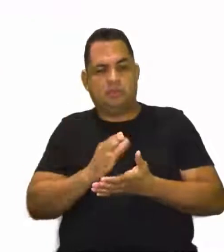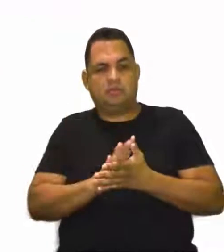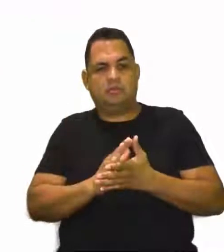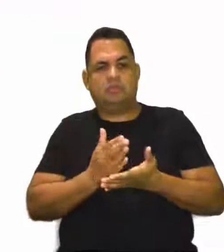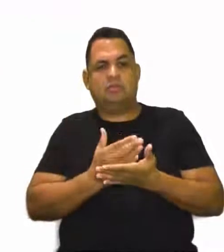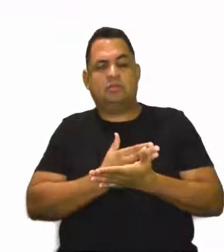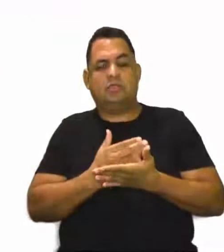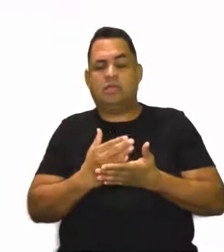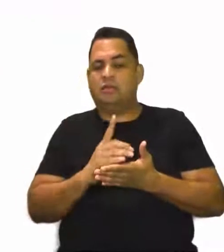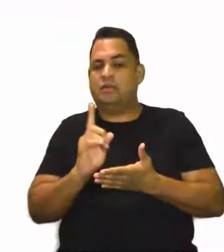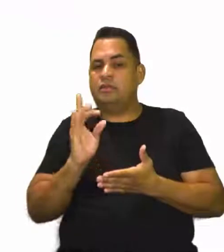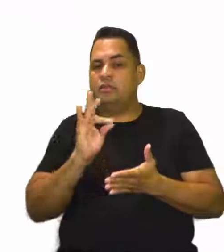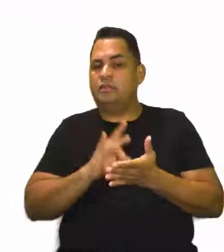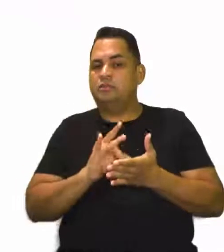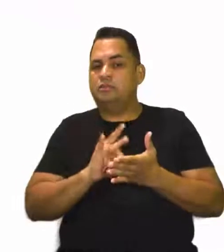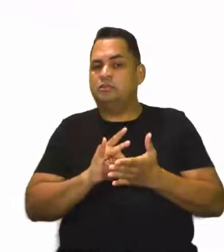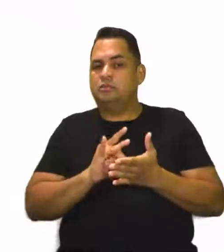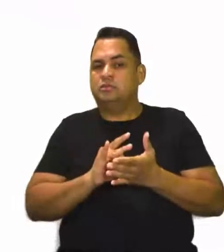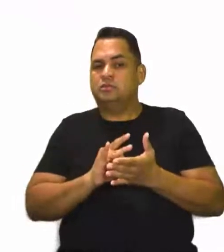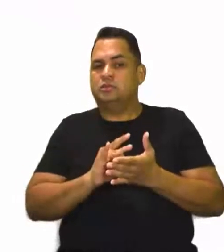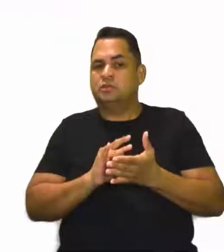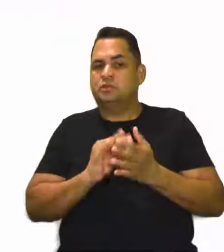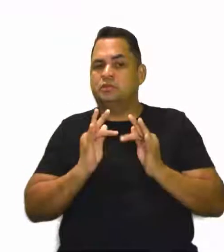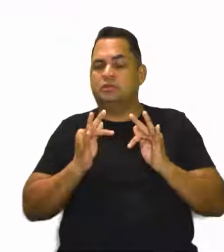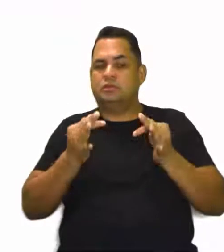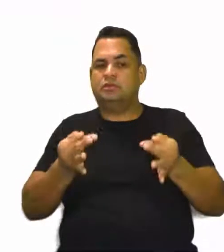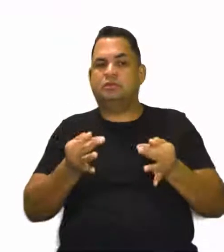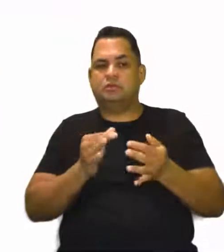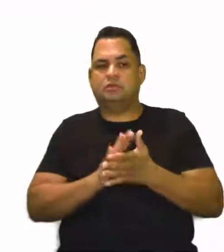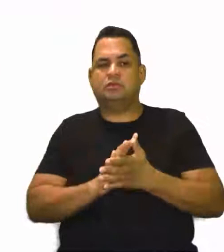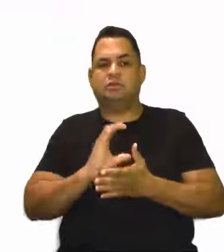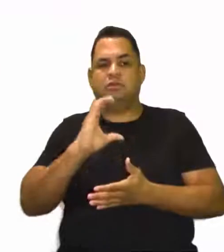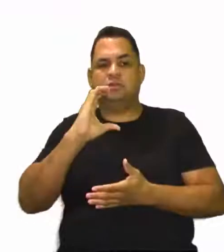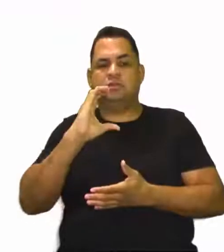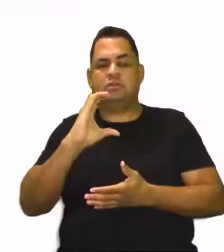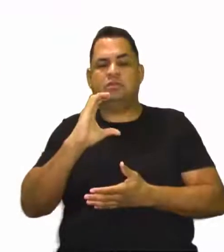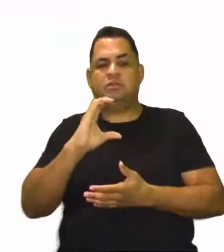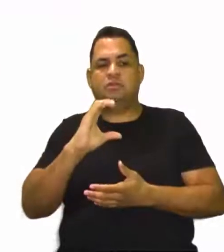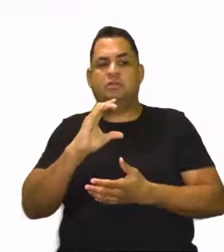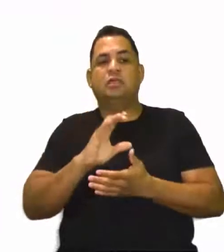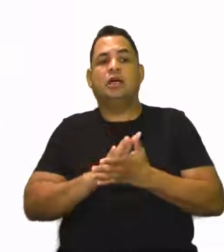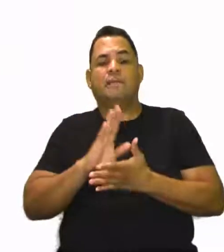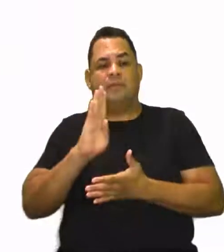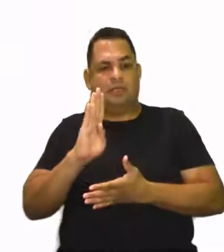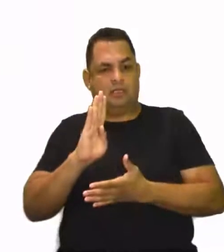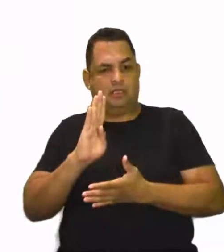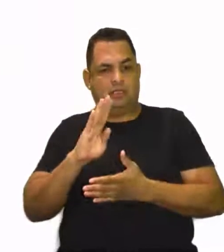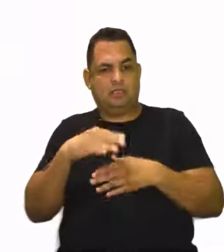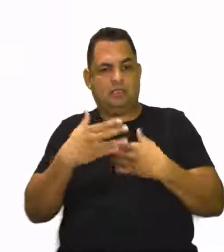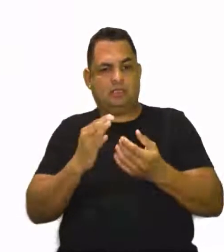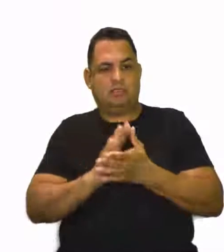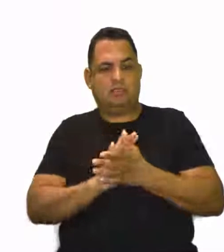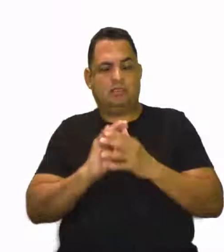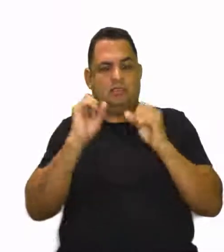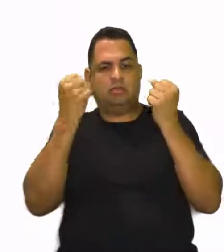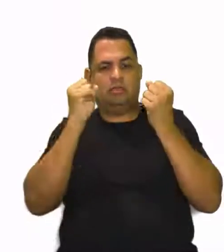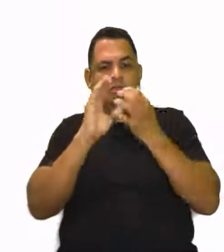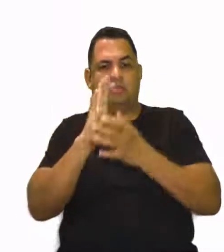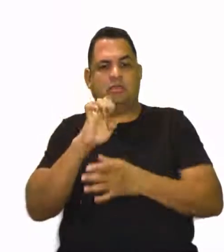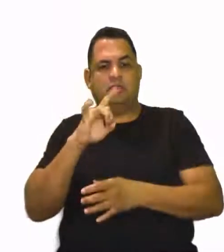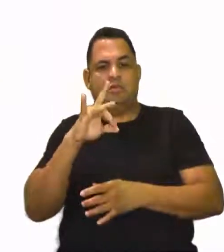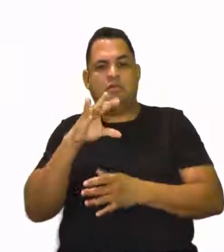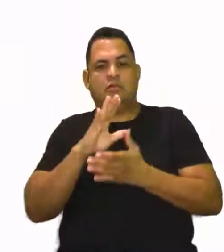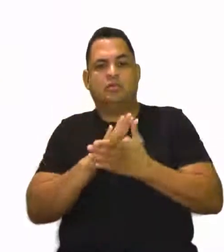é a fase final. Por que não é a C? Porque ele diz que as atividades aeróbias devem ser realizadas